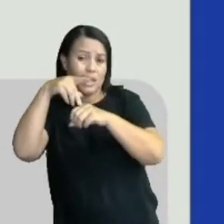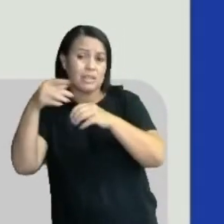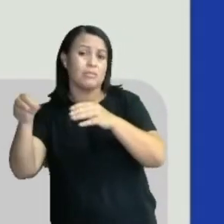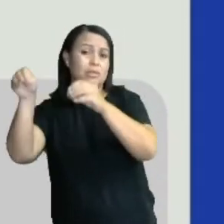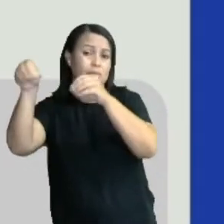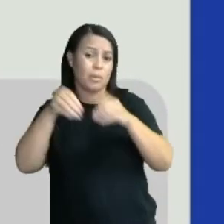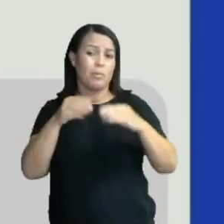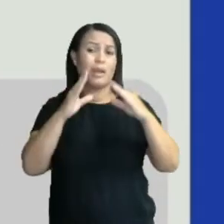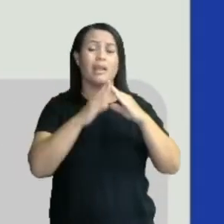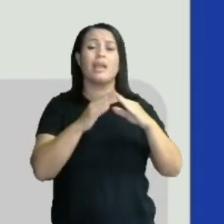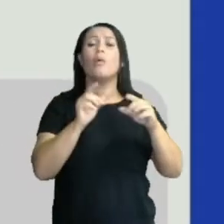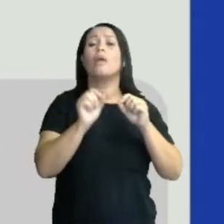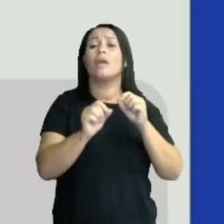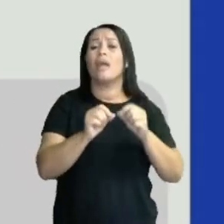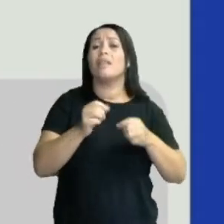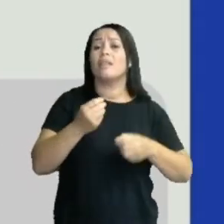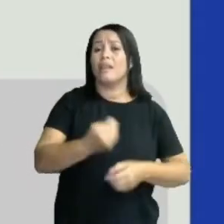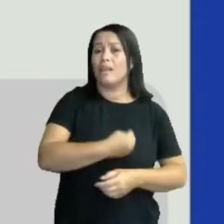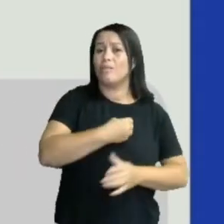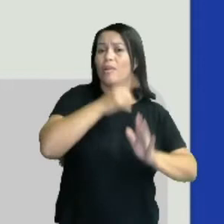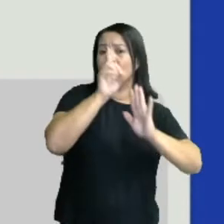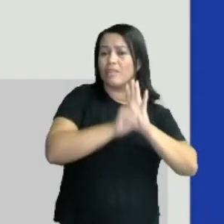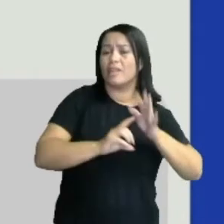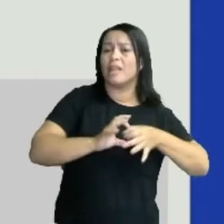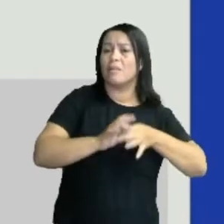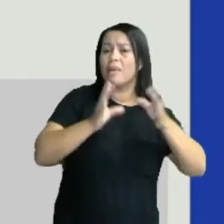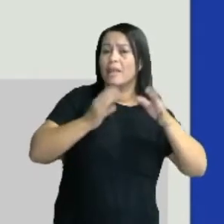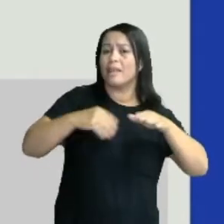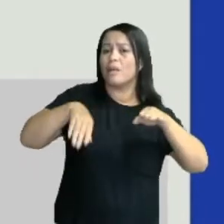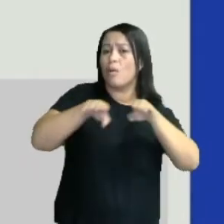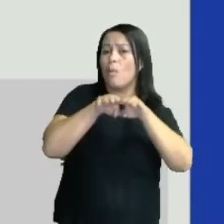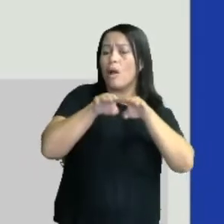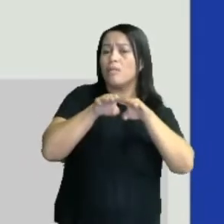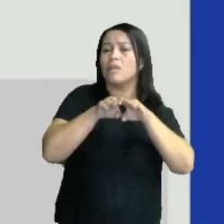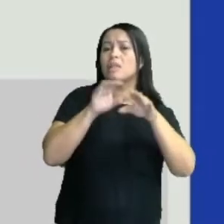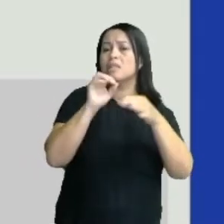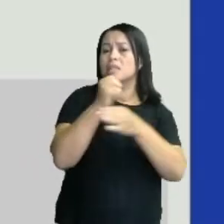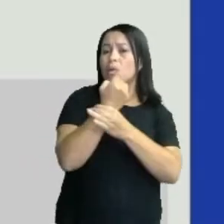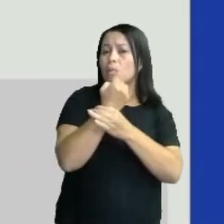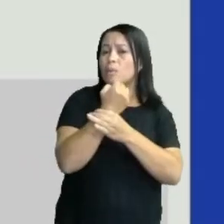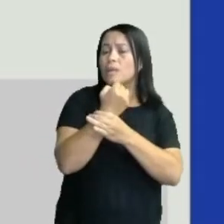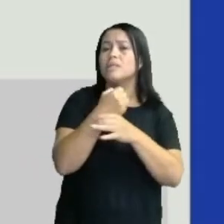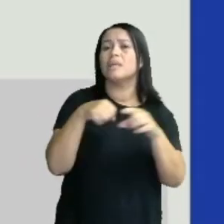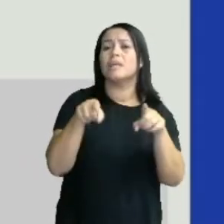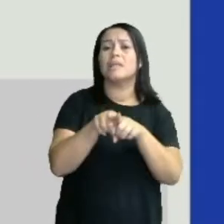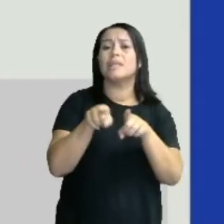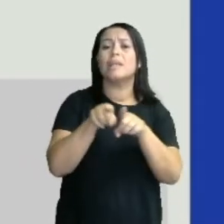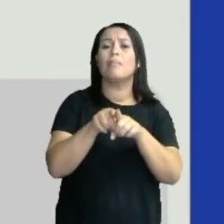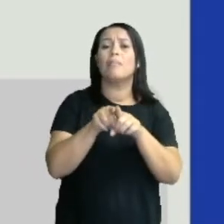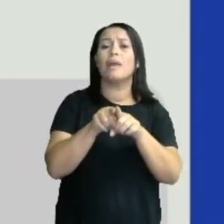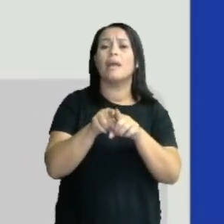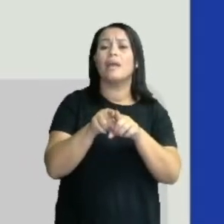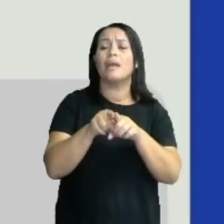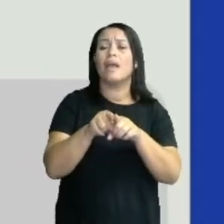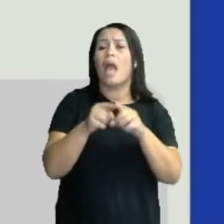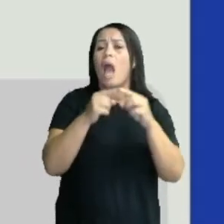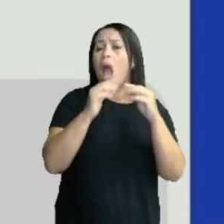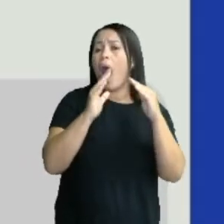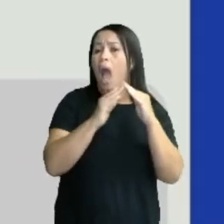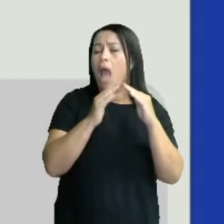direito à vida, à liberdade, à igualdade, à segurança e à